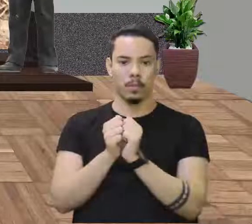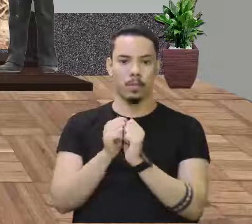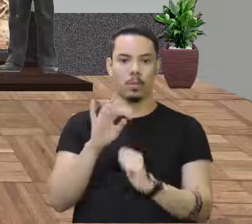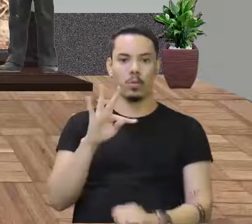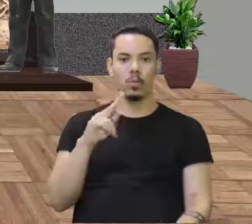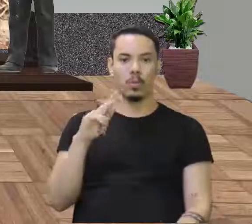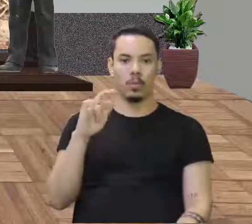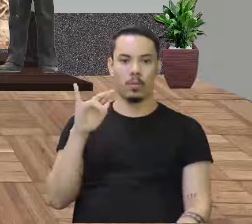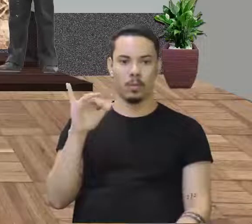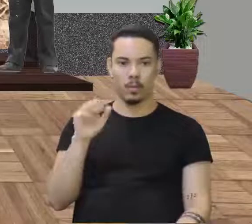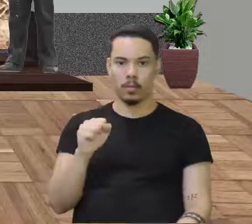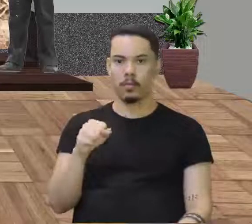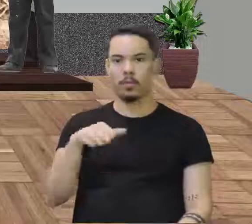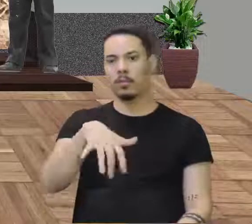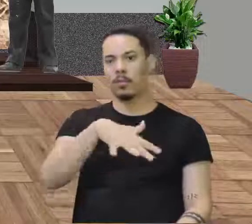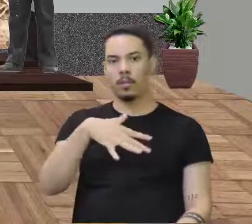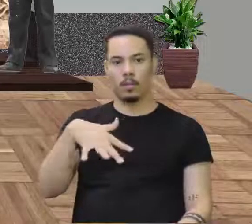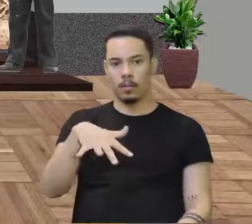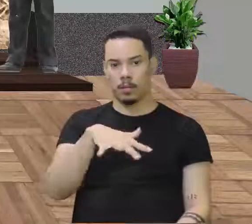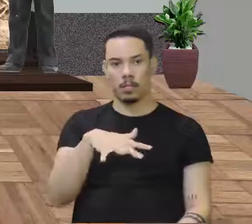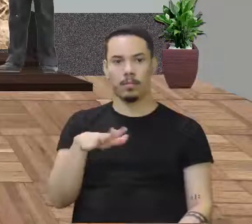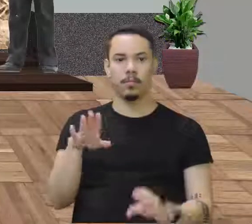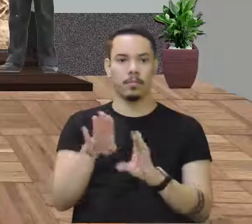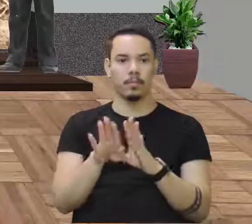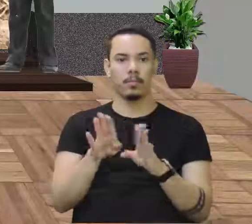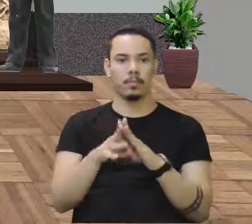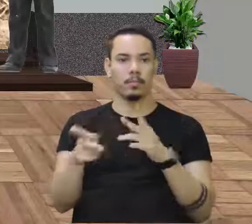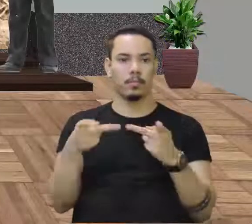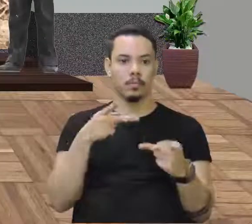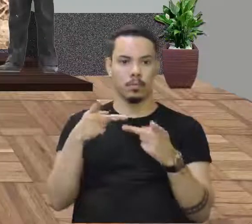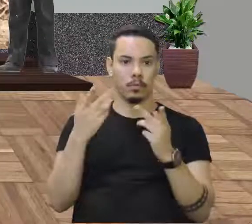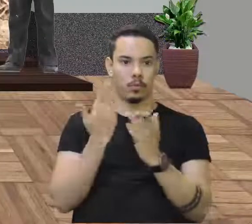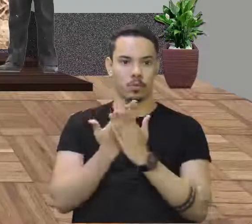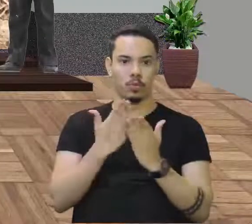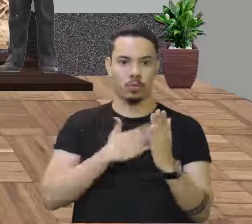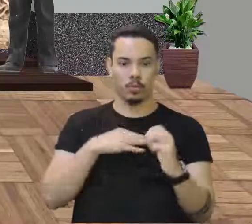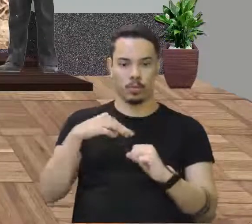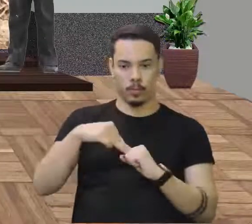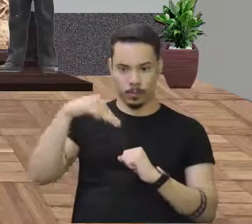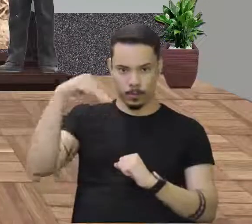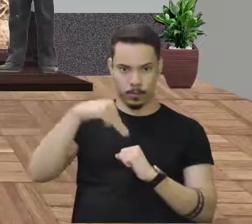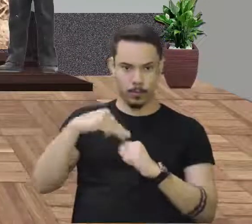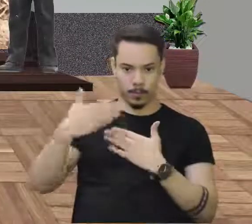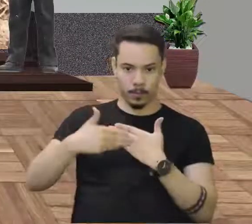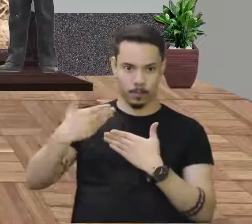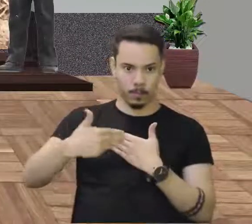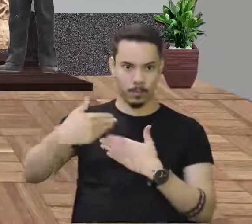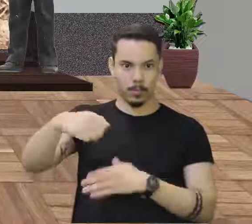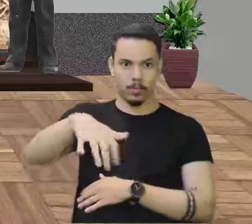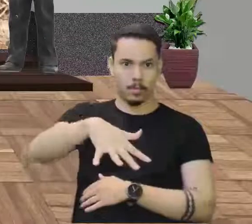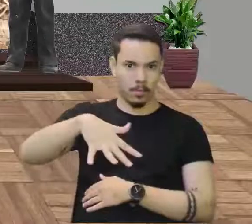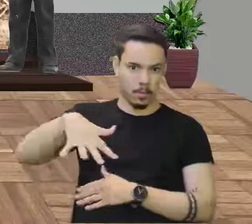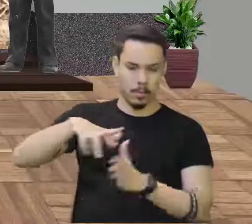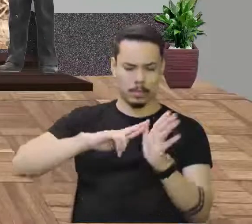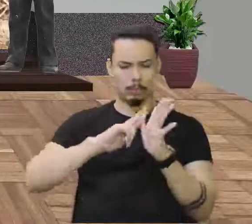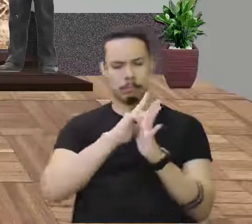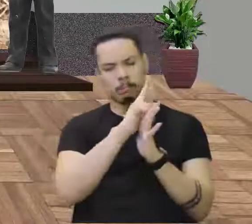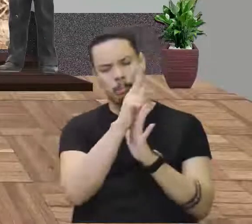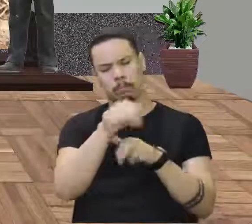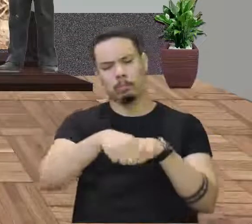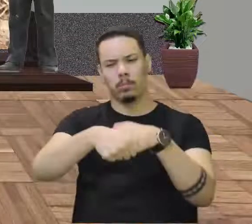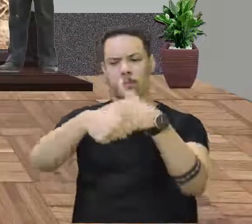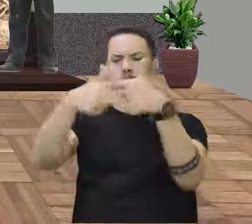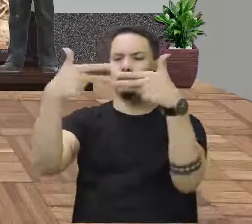Guaporé, ele vai estudar, a região também que vai ser meu projeto de estudo do meu mestrado, ali é aquela região pluriétnica do